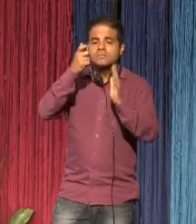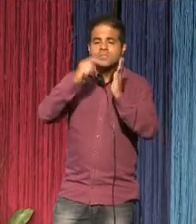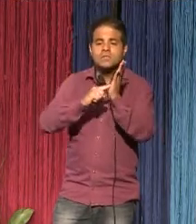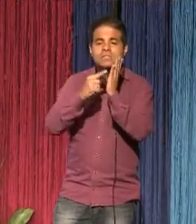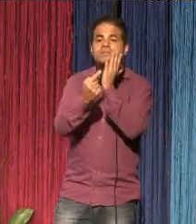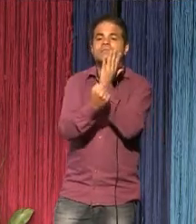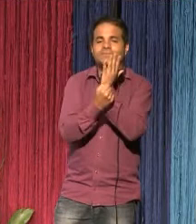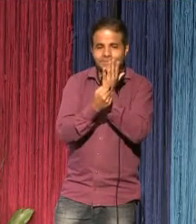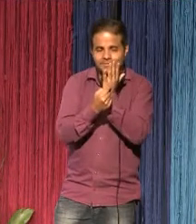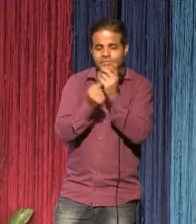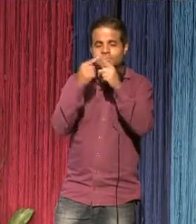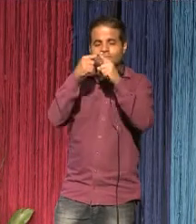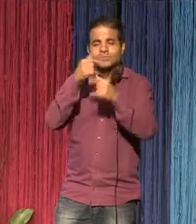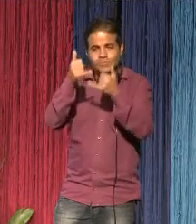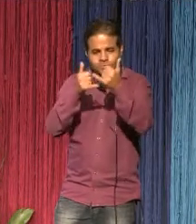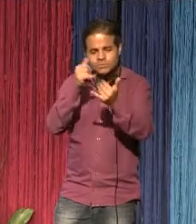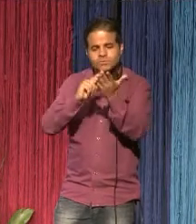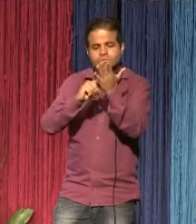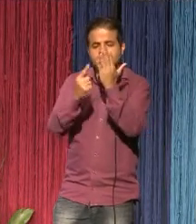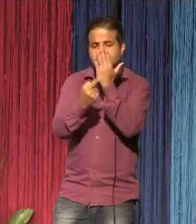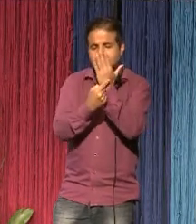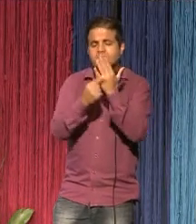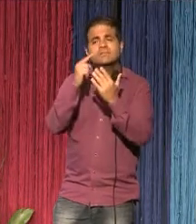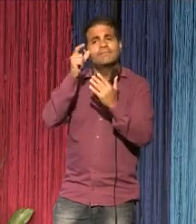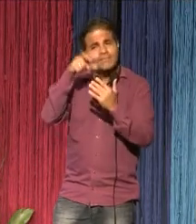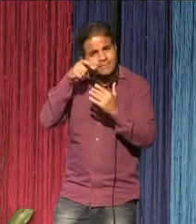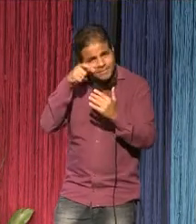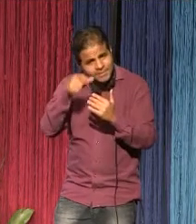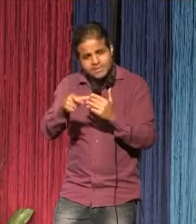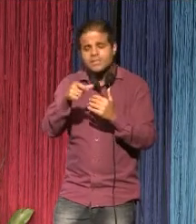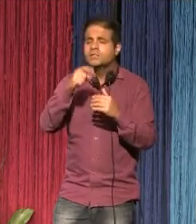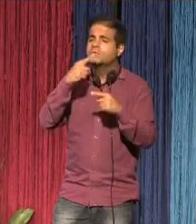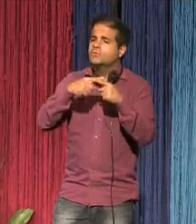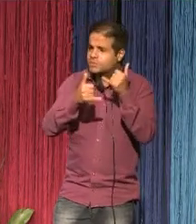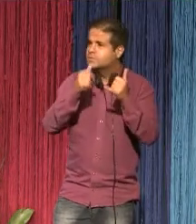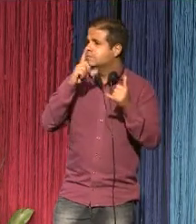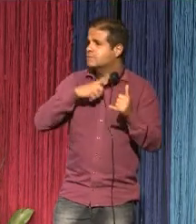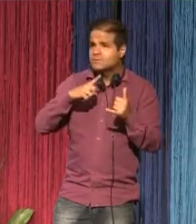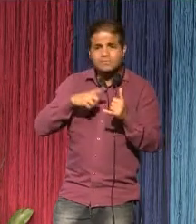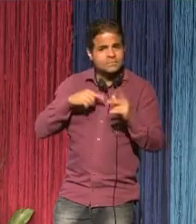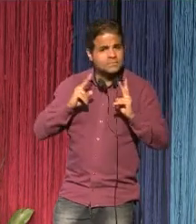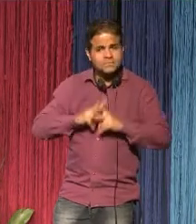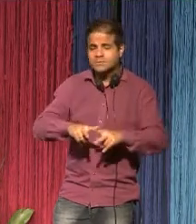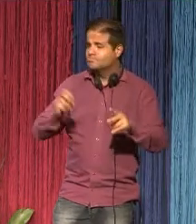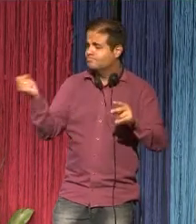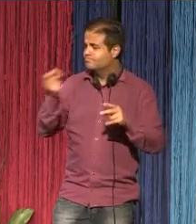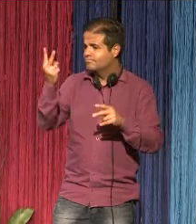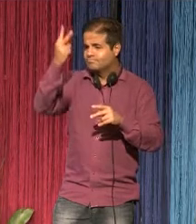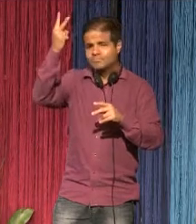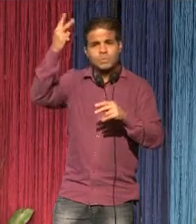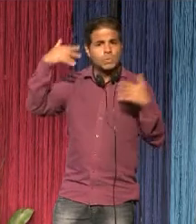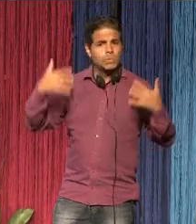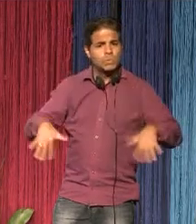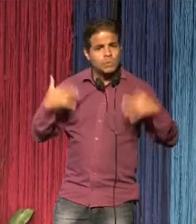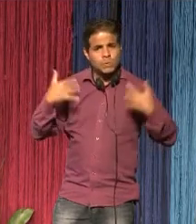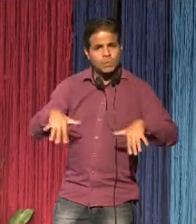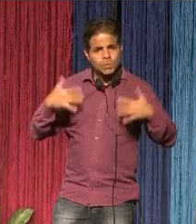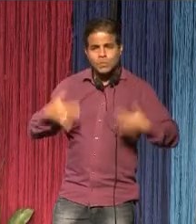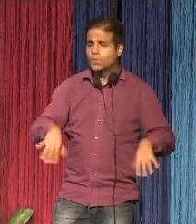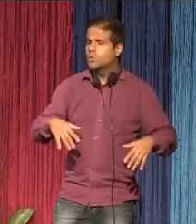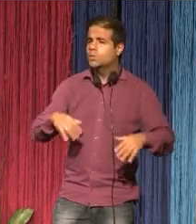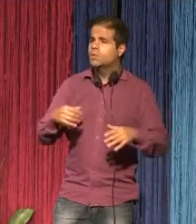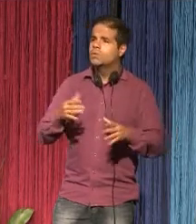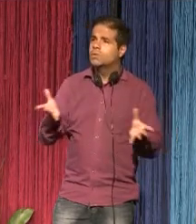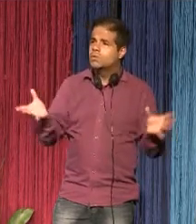simbolismo dos jogos. E o simbolismo ele é interessante porque os jogos e as brincadeiras tiveram um valor integrativo, ou seja,